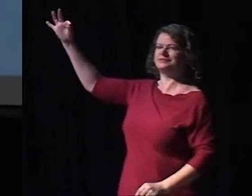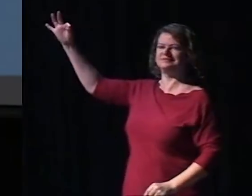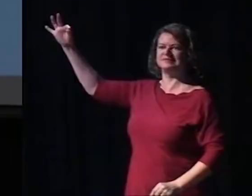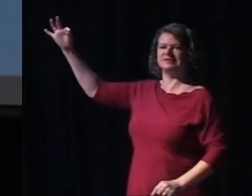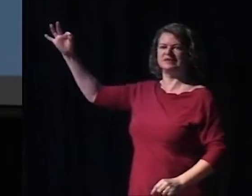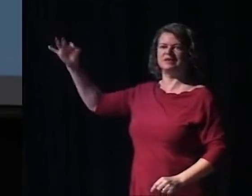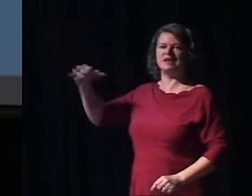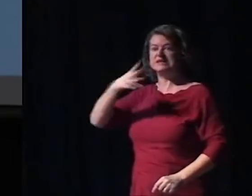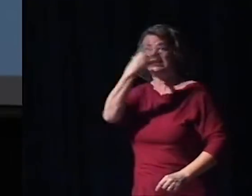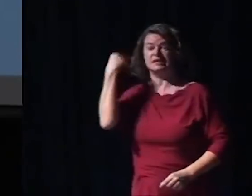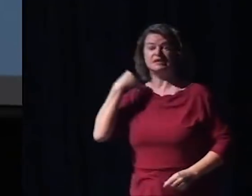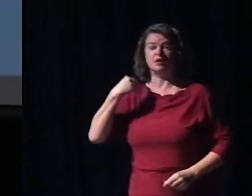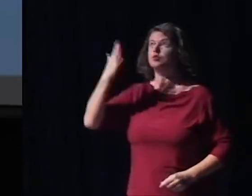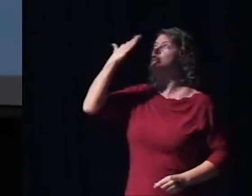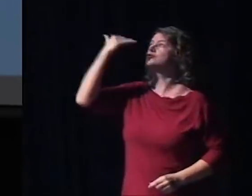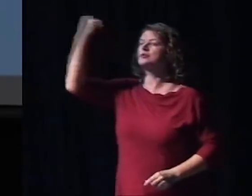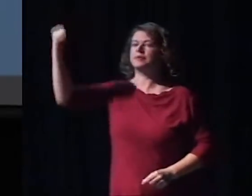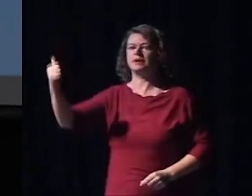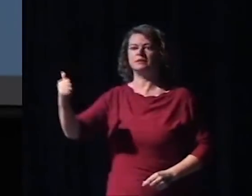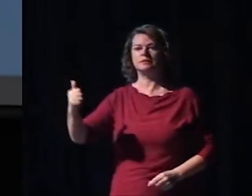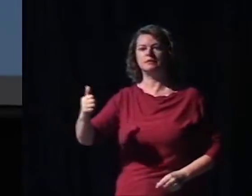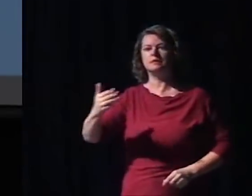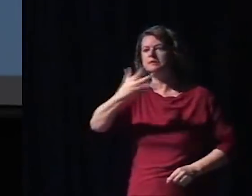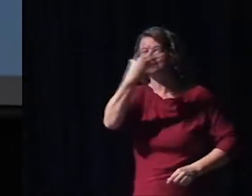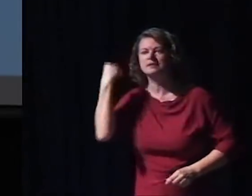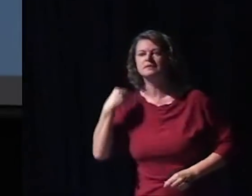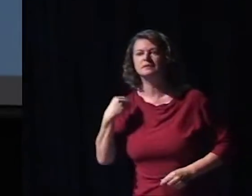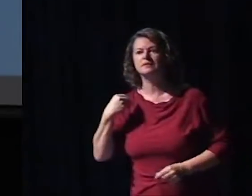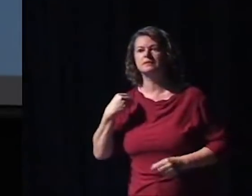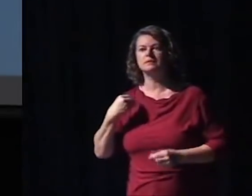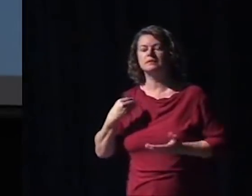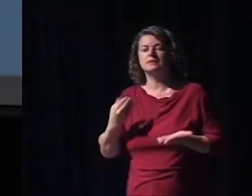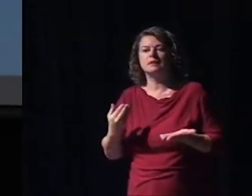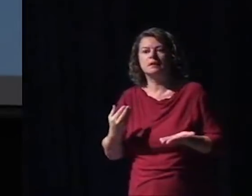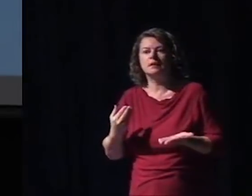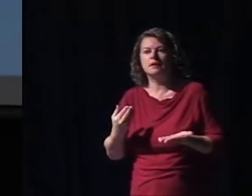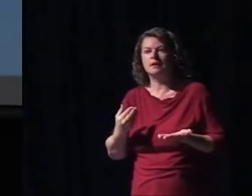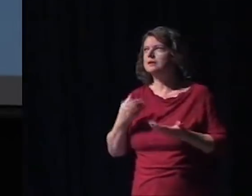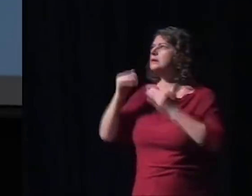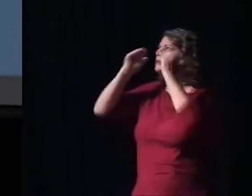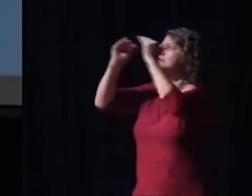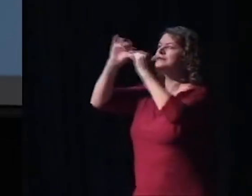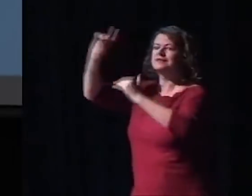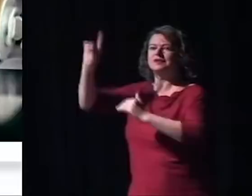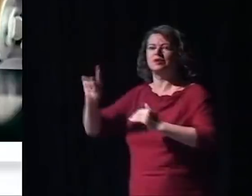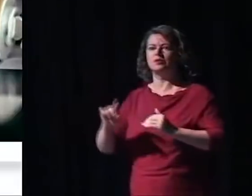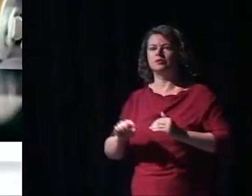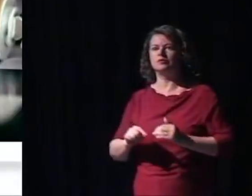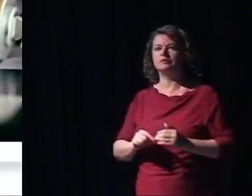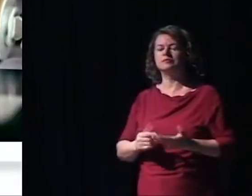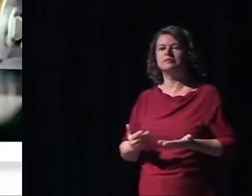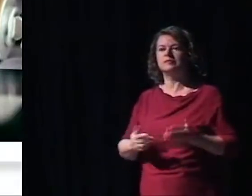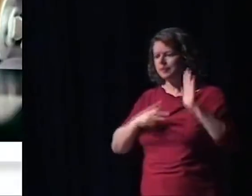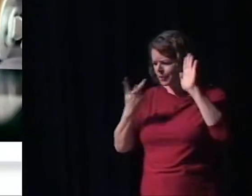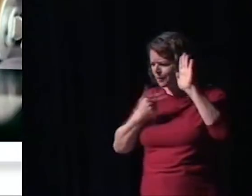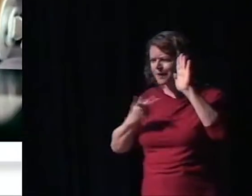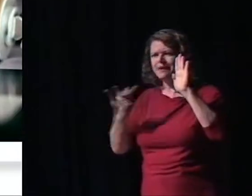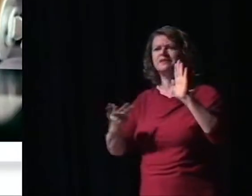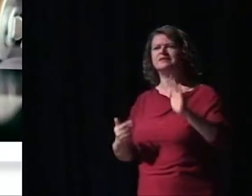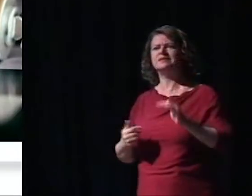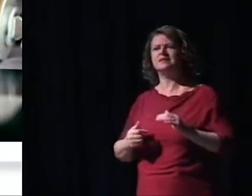tragédia começa em três passos. Em Juízes 14, 1 a 12, desceu Sansão a